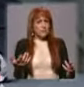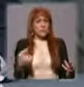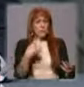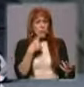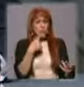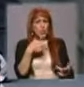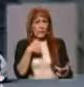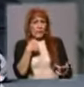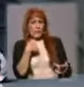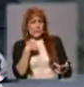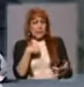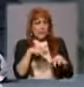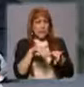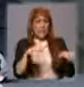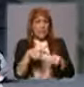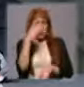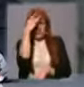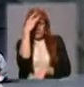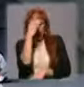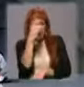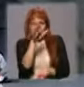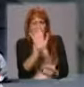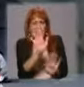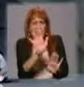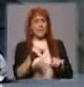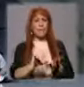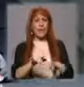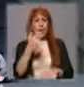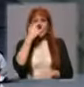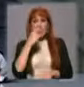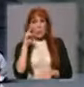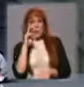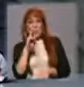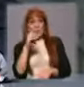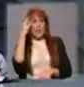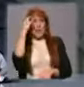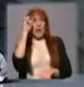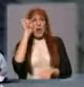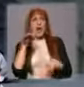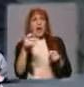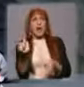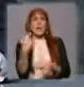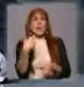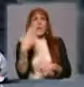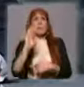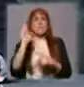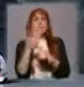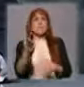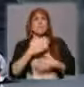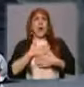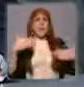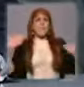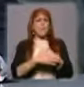muito temida, ainda tem muitos tabus, muitos mitos à sua volta. Normalmente as pessoas pensam que ter um cancro é uma sentença de morte. Não é.